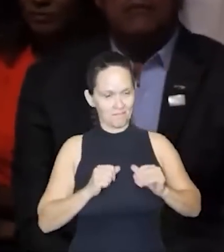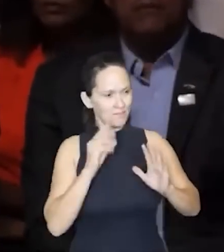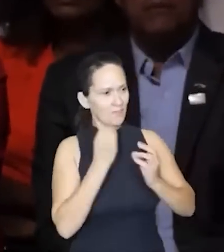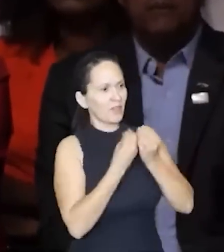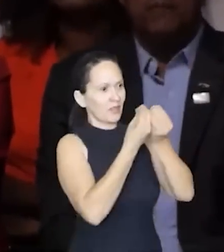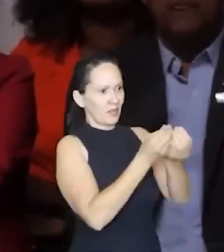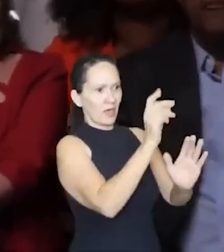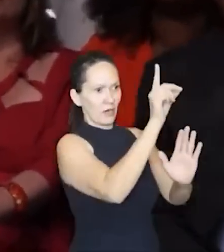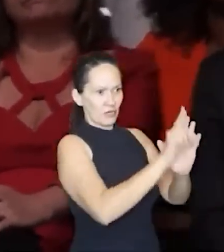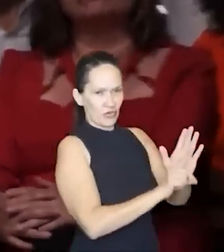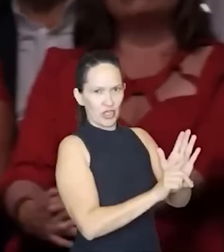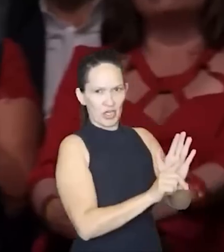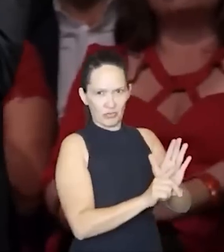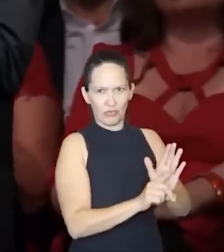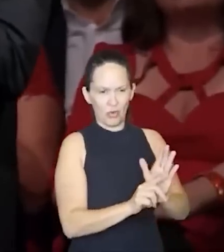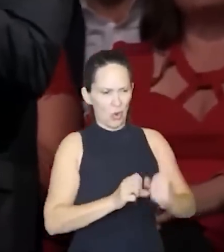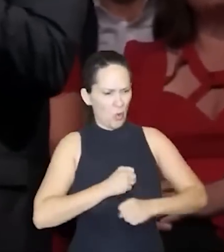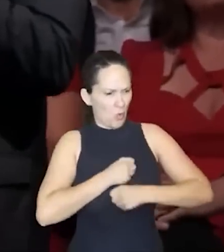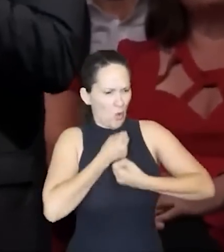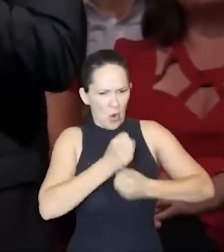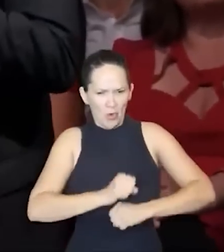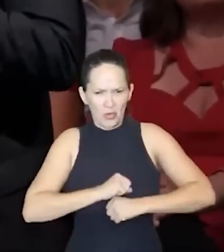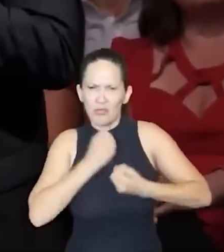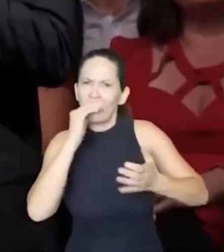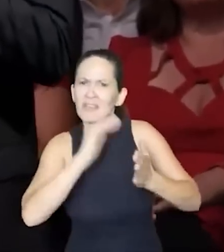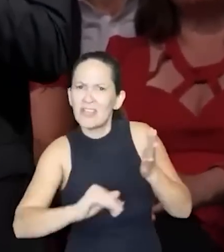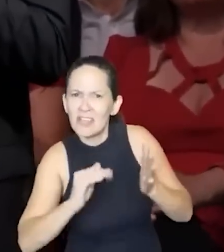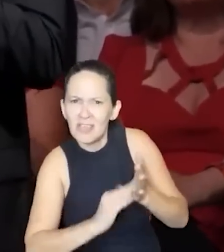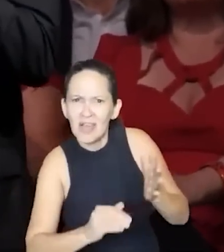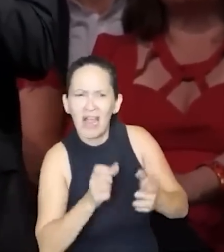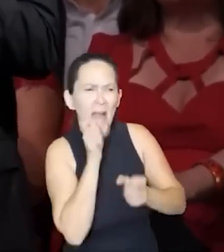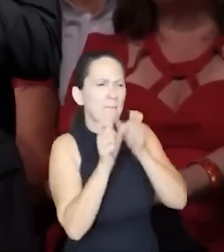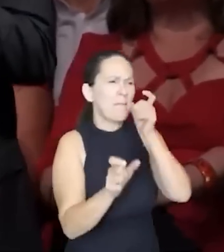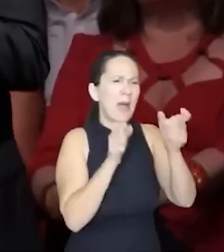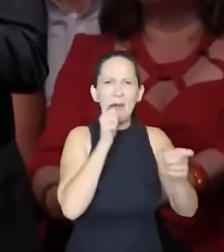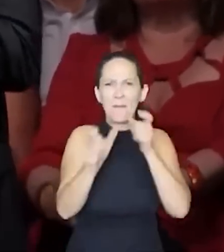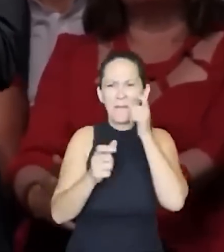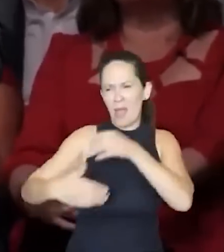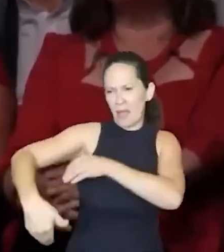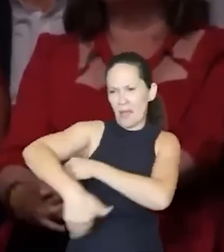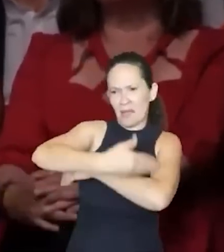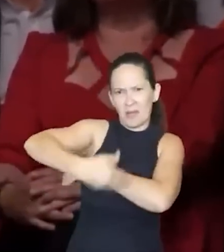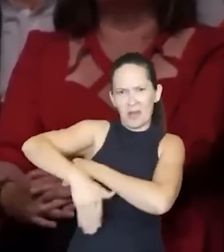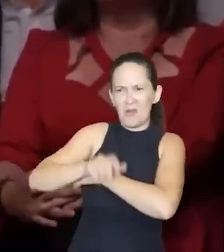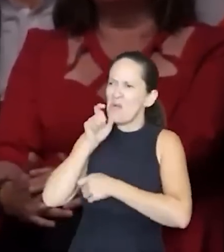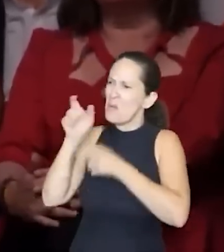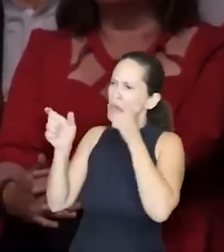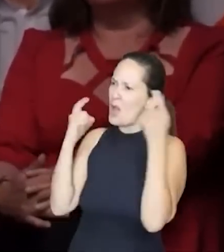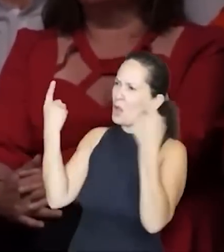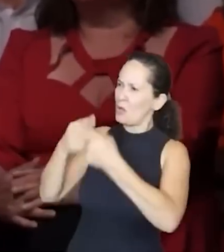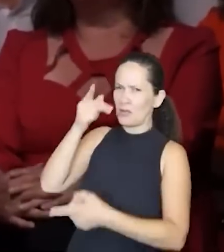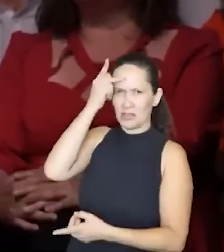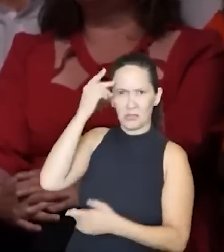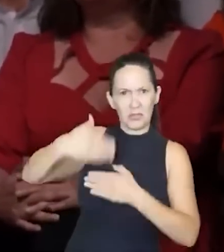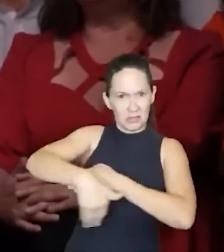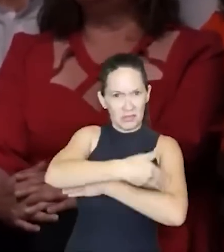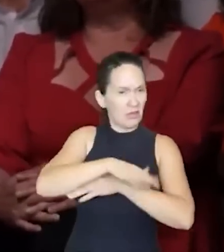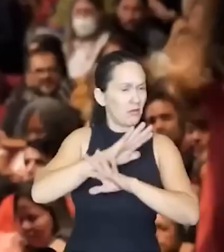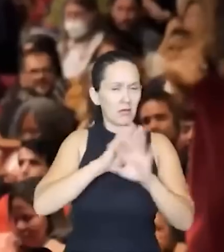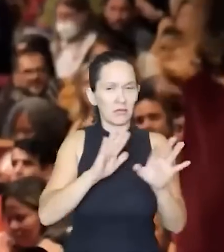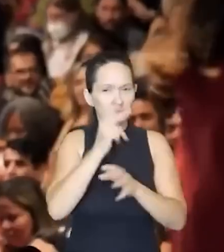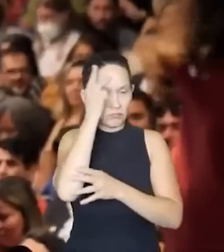pessoas que pregam ódio, aquelas pessoas que vivem xingando as pessoas na rua, ofendendo as pessoas na rua, que essas pessoas